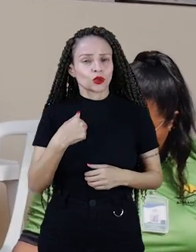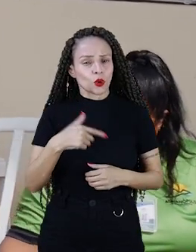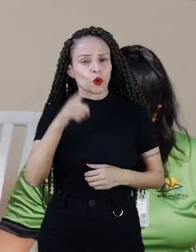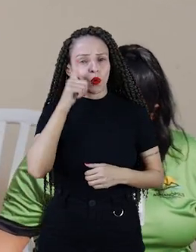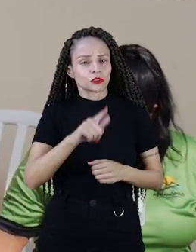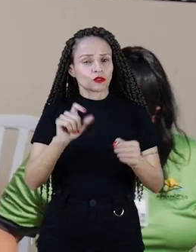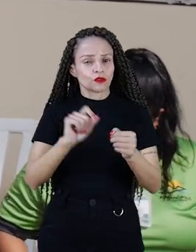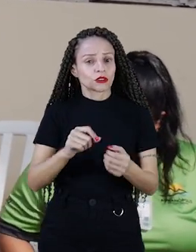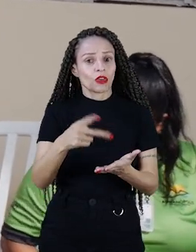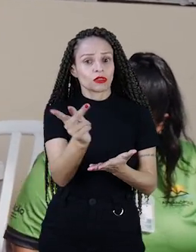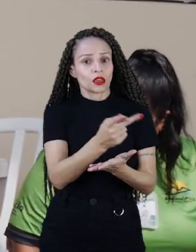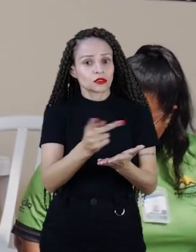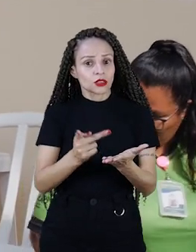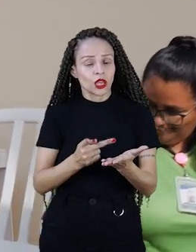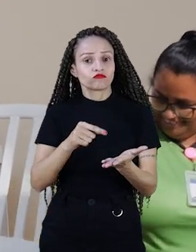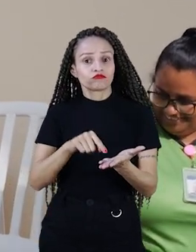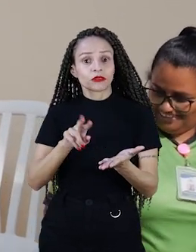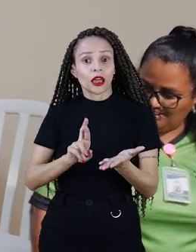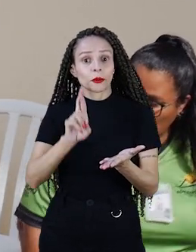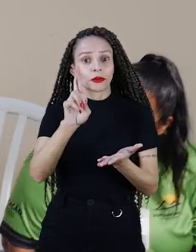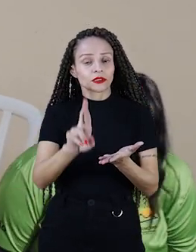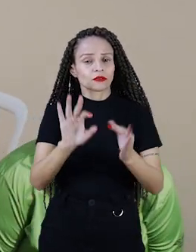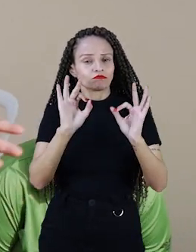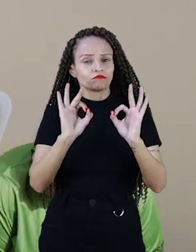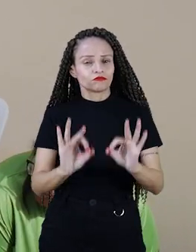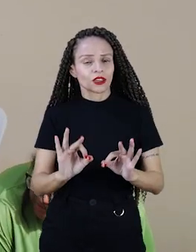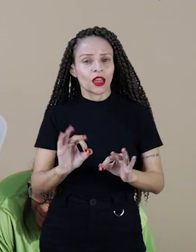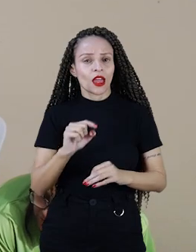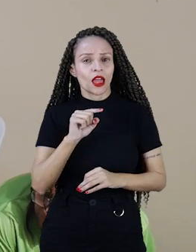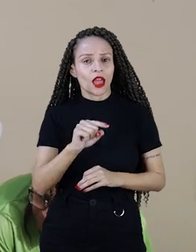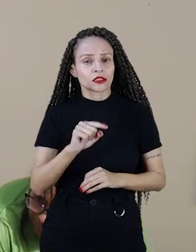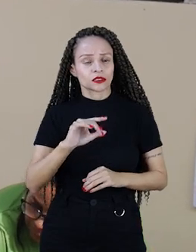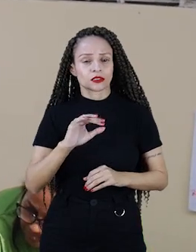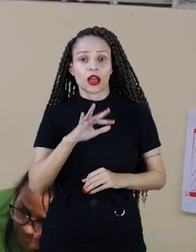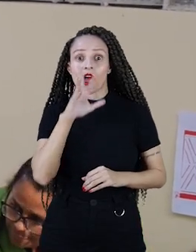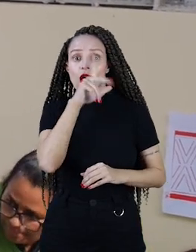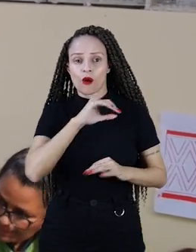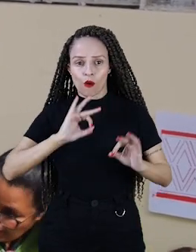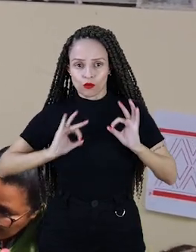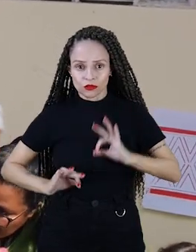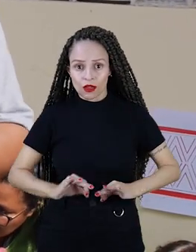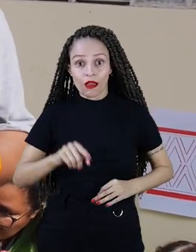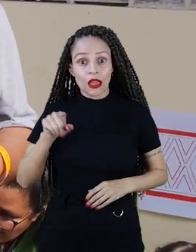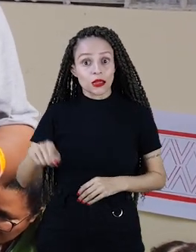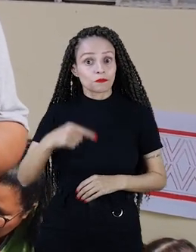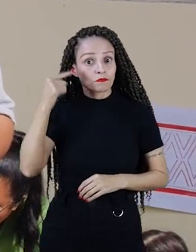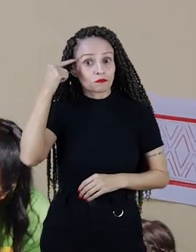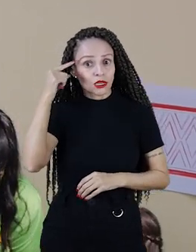fazer um desenho que representa, né, essa onça. Quando ele pensou